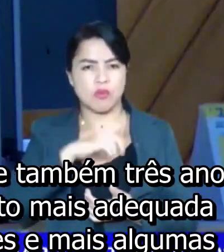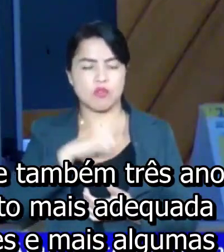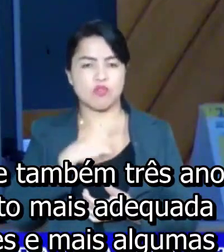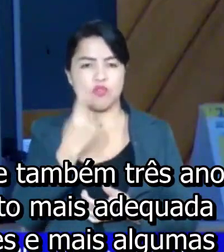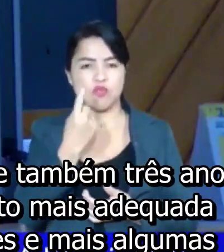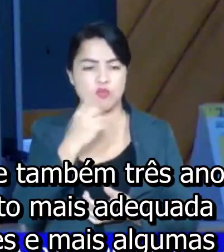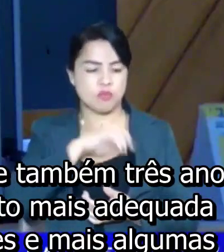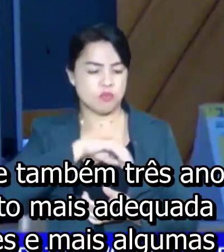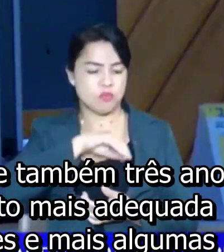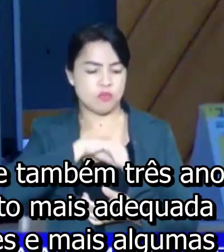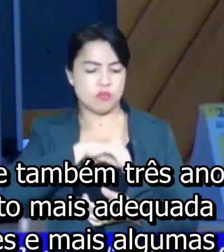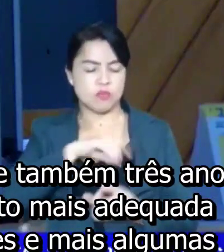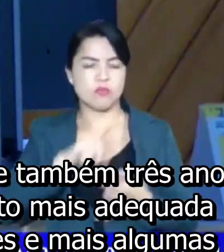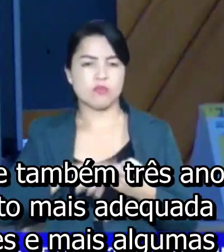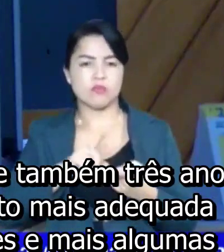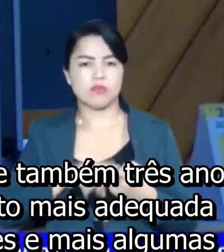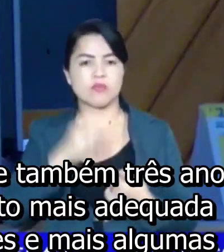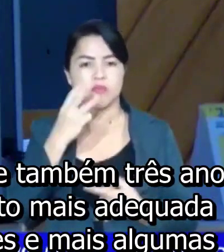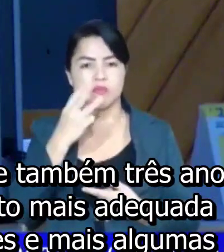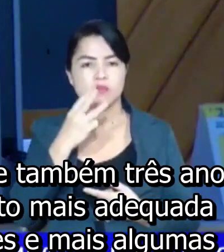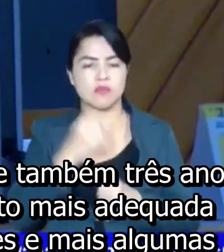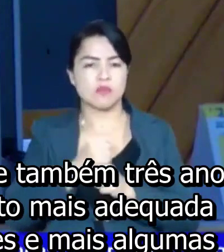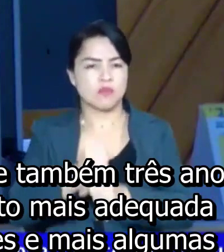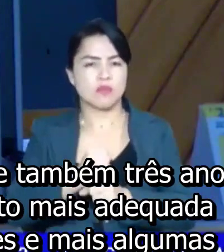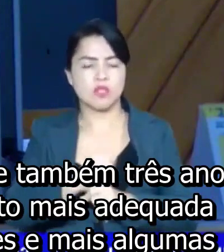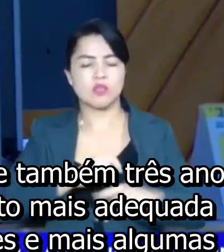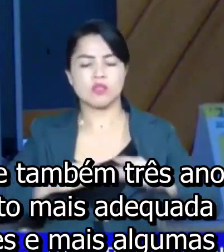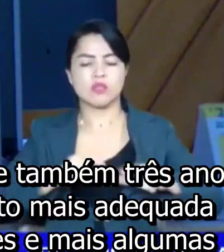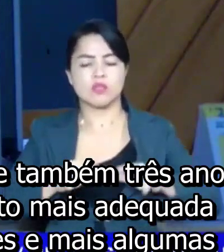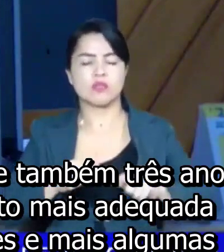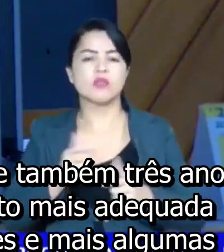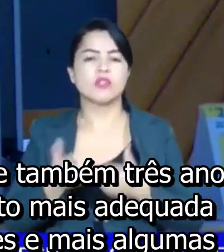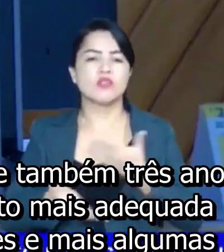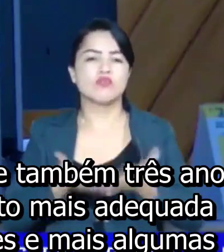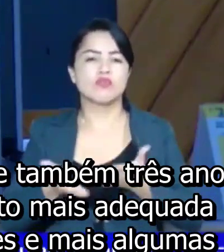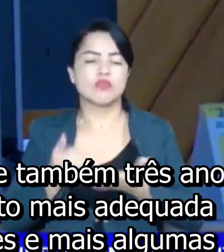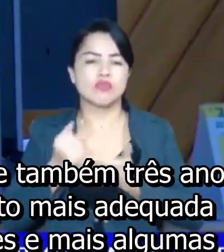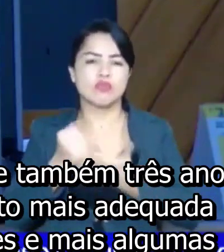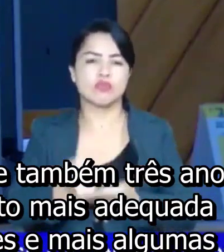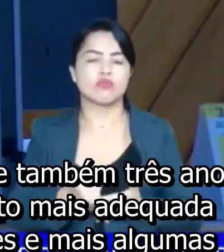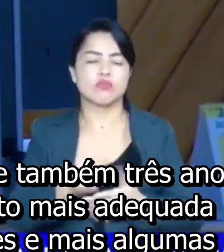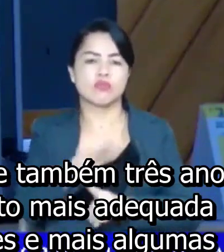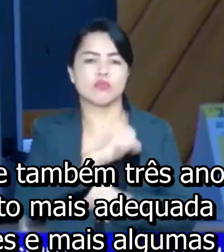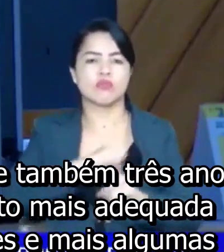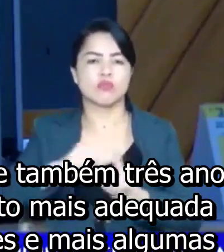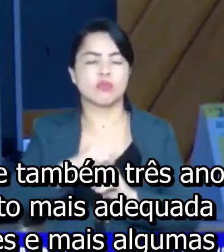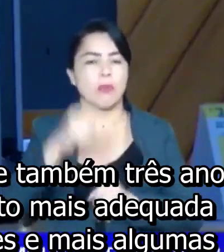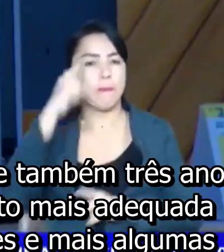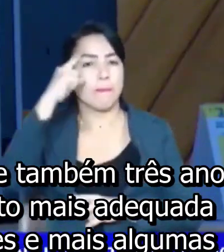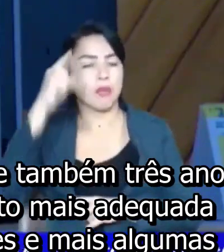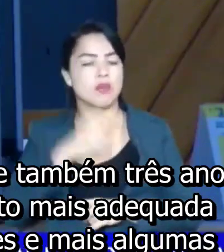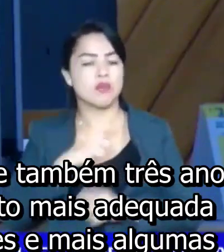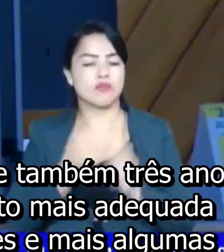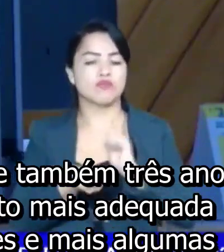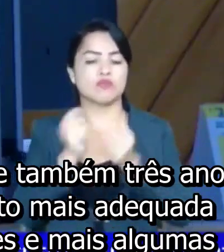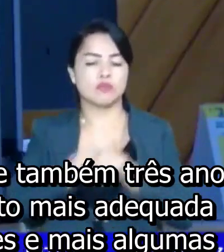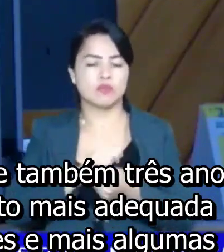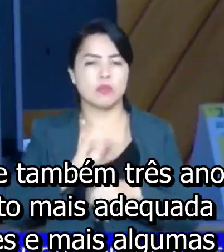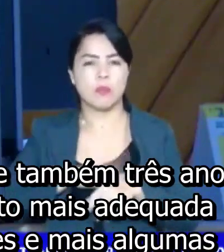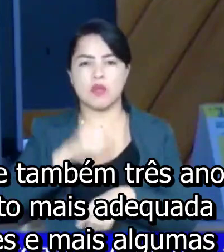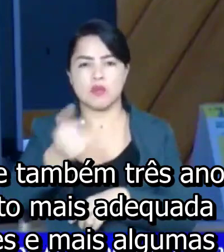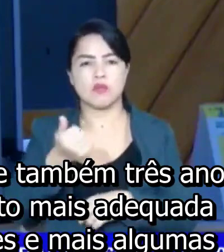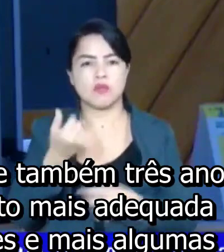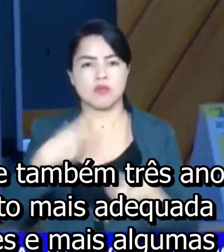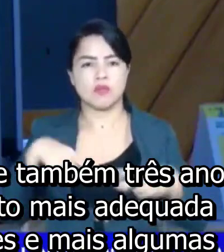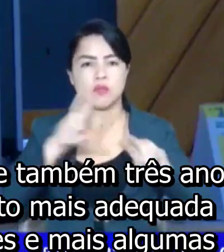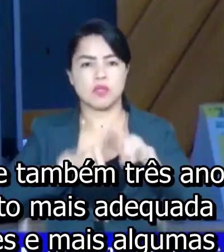um salário mínimo e também 3 anos de prestação de serviço à comunidade, que penso que é muito mais adequada do que a prisão